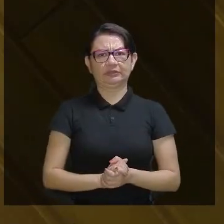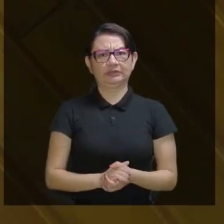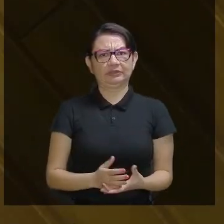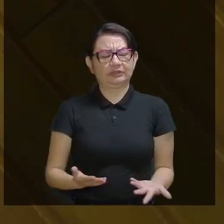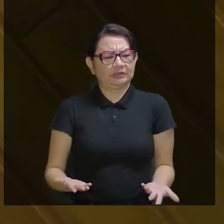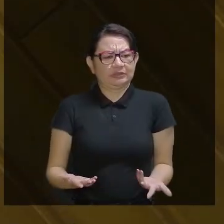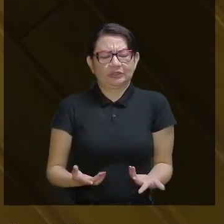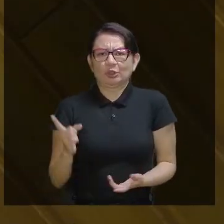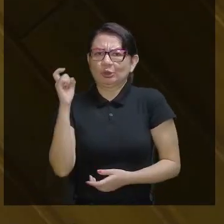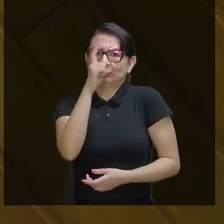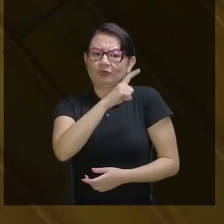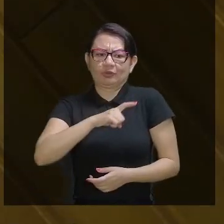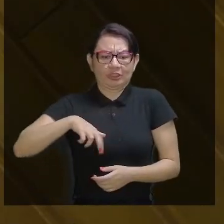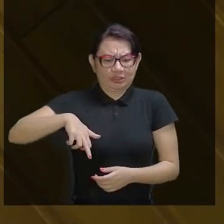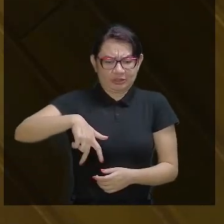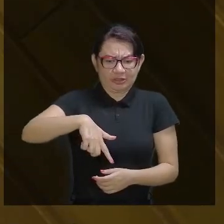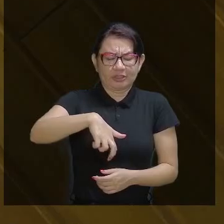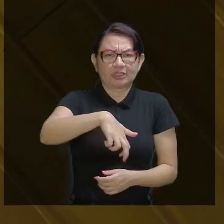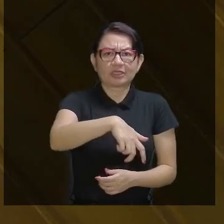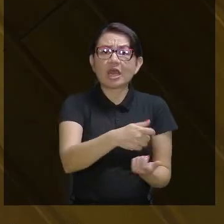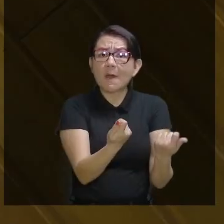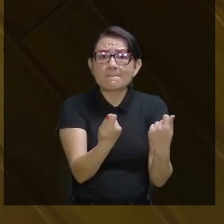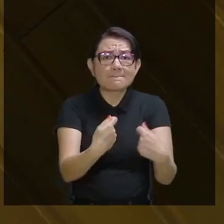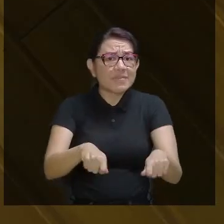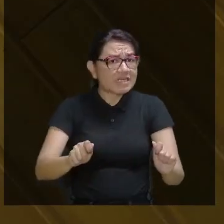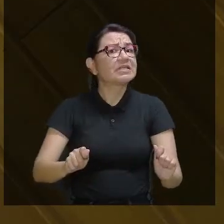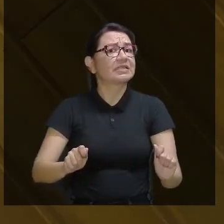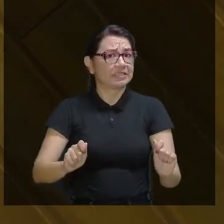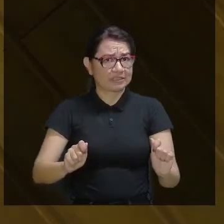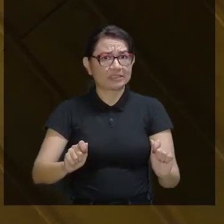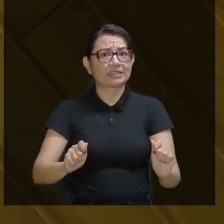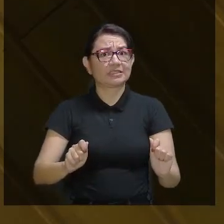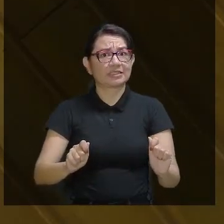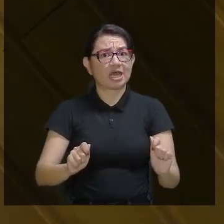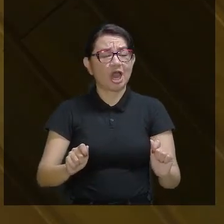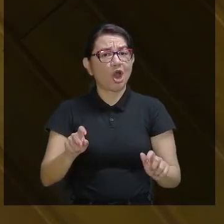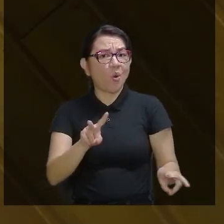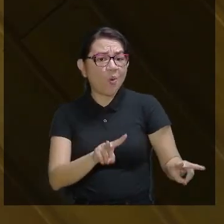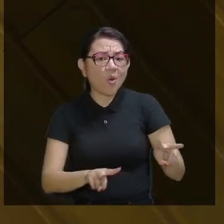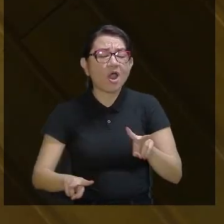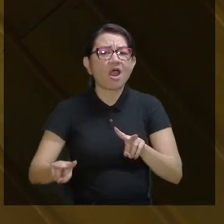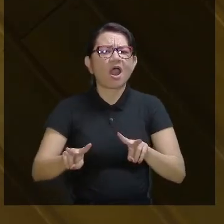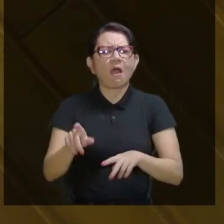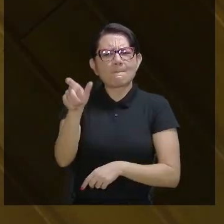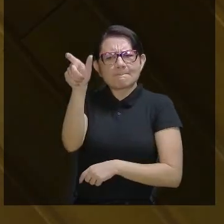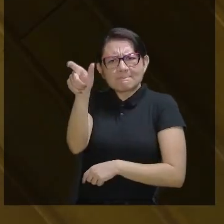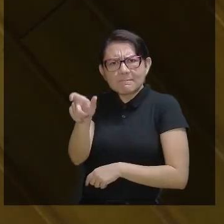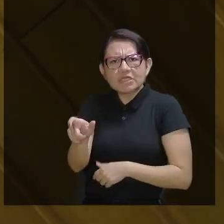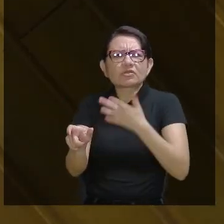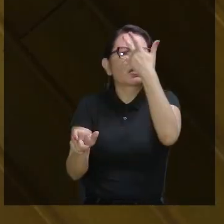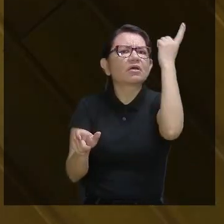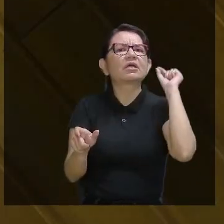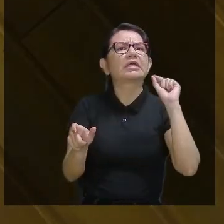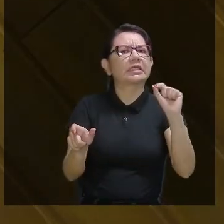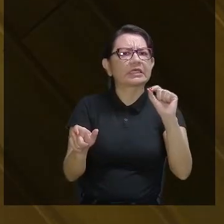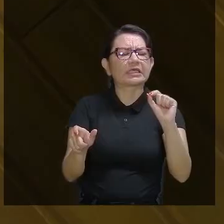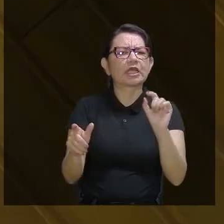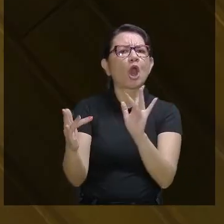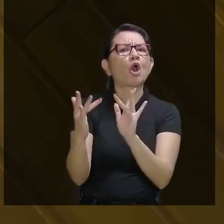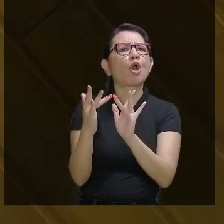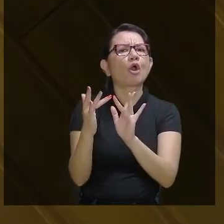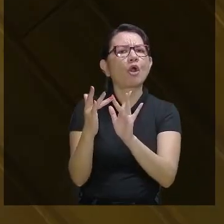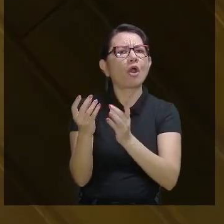outro comprometimento, elas têm que ter esse olhar. Quem é essa pessoa? Como eu vou?